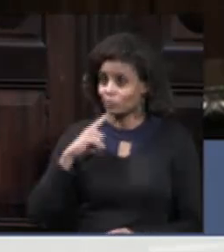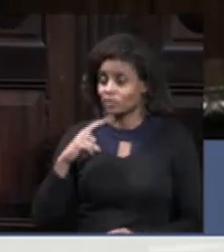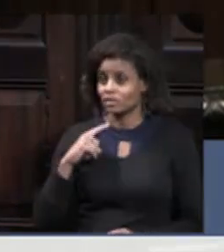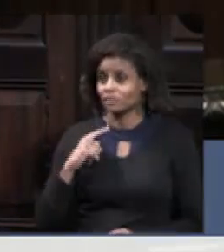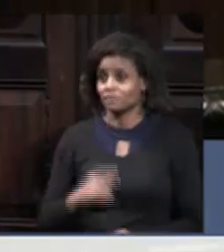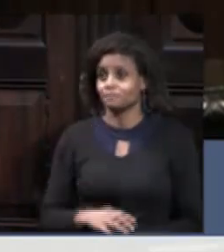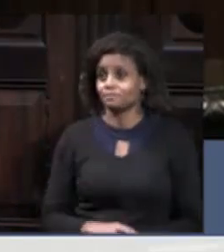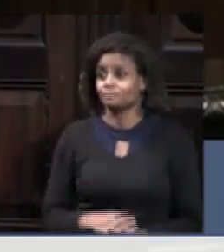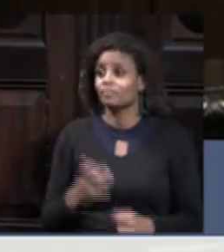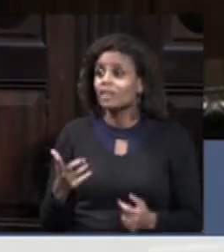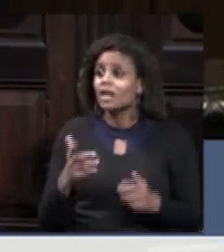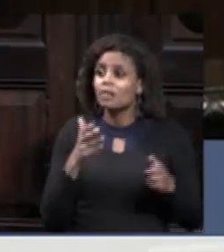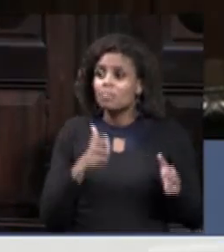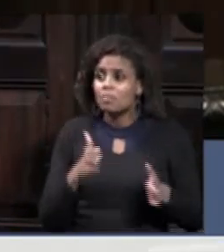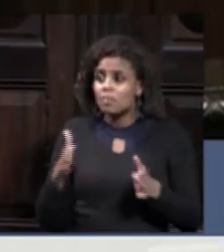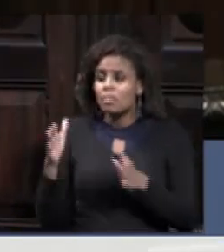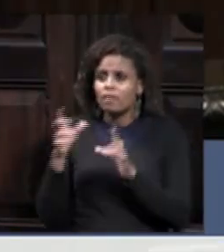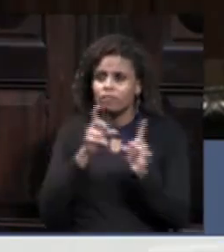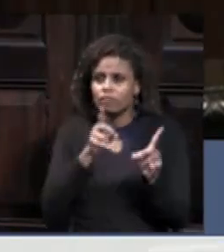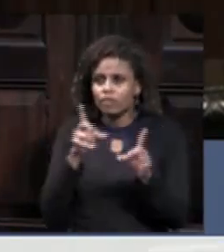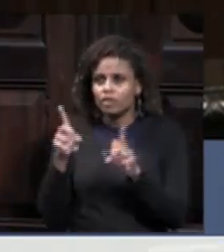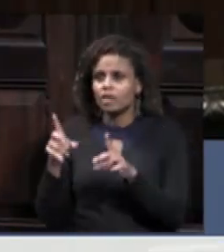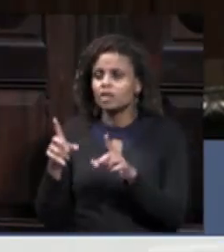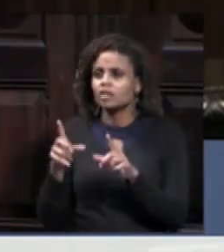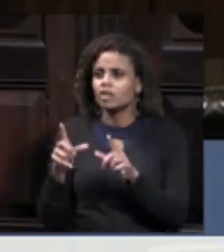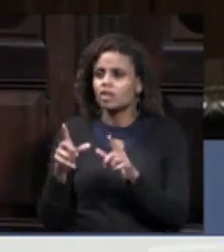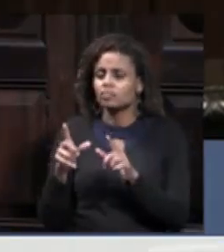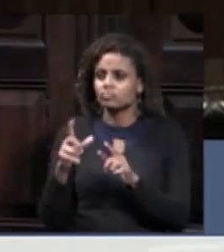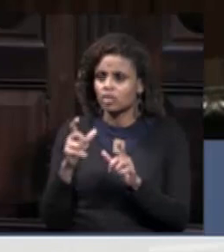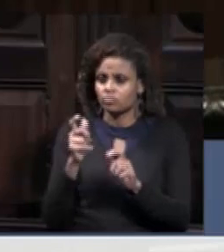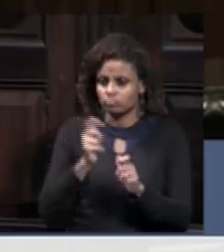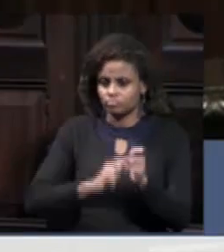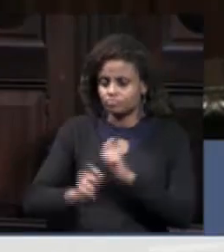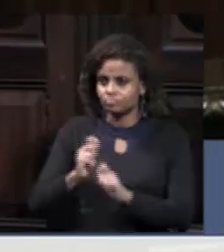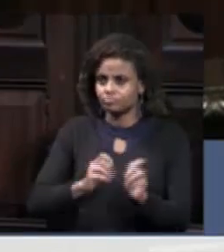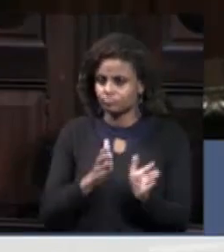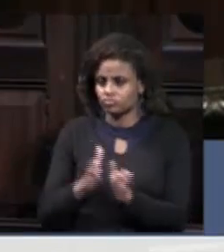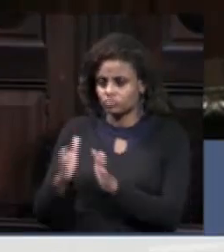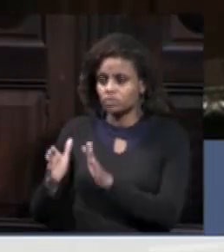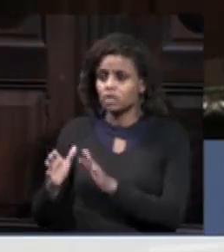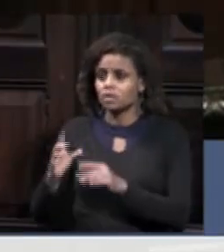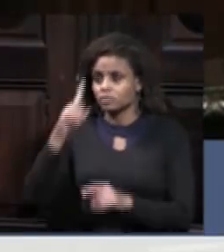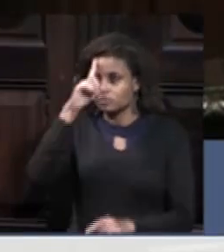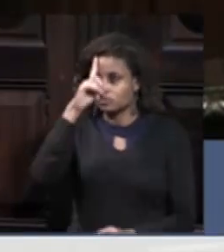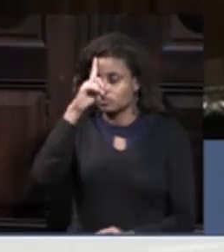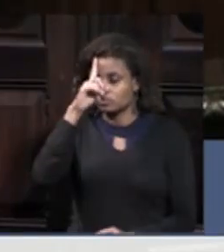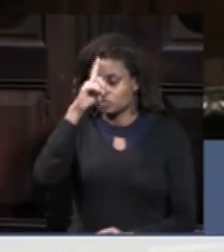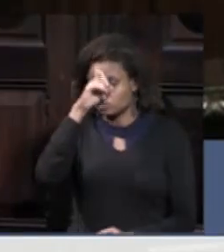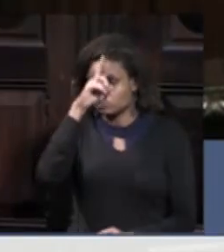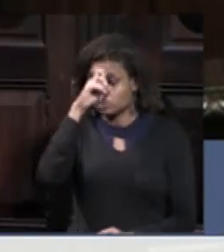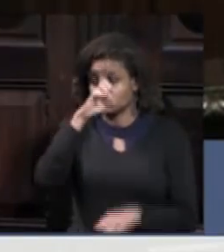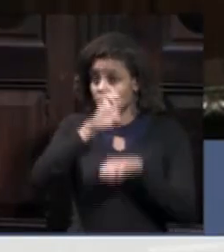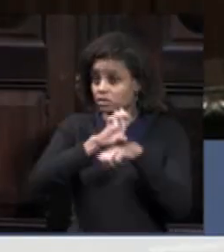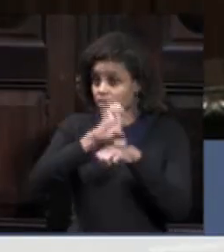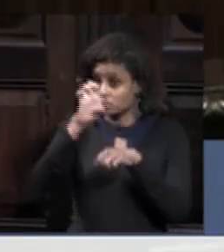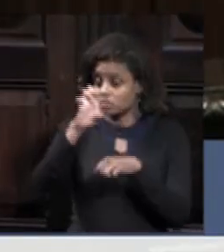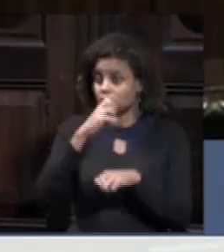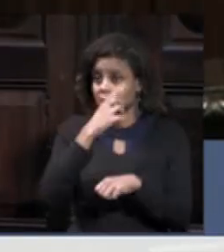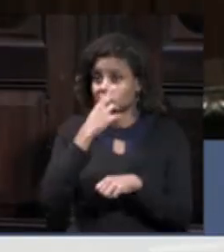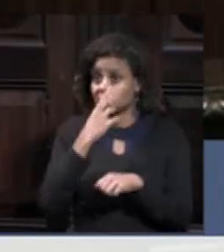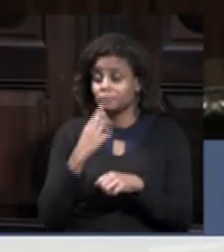processo de privatização da gestão dos hospitais estaduais por meio de OSs, o processo